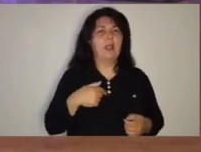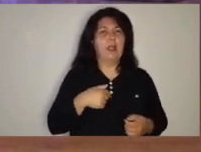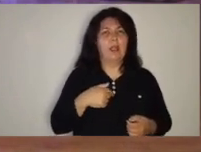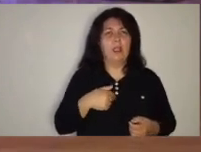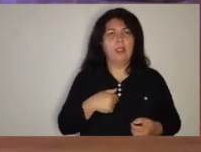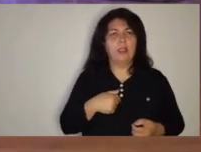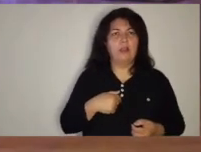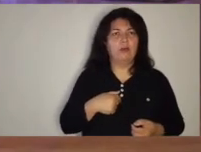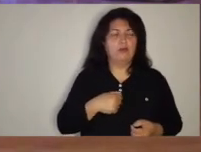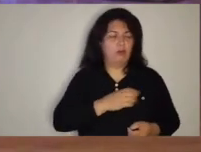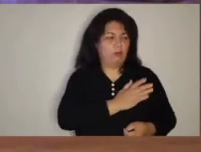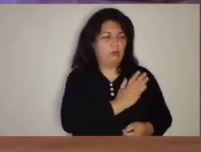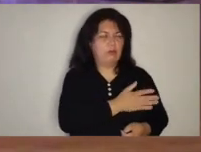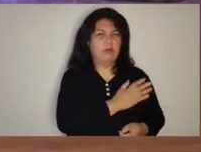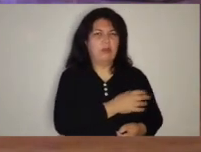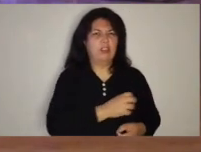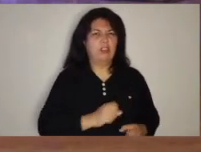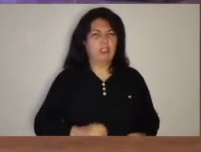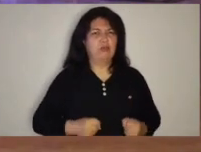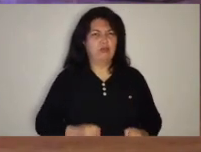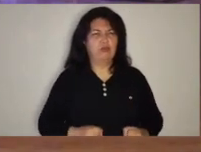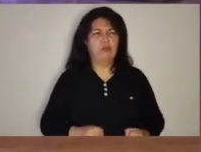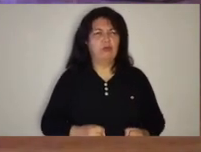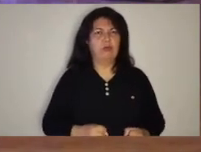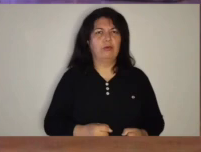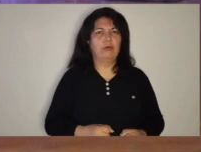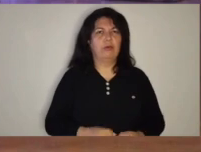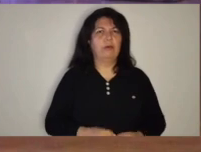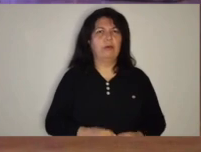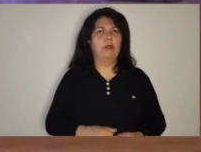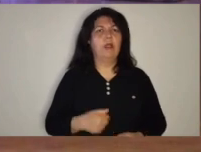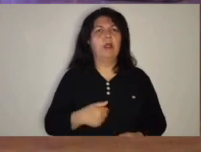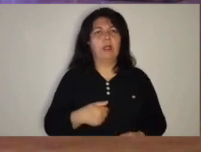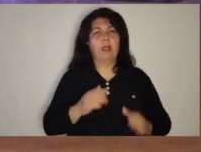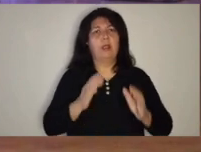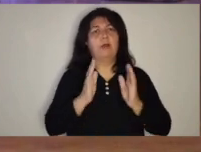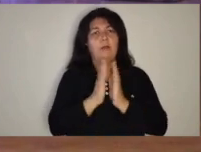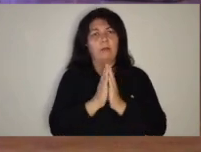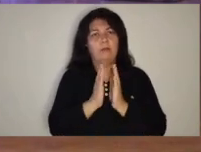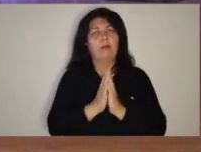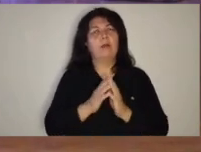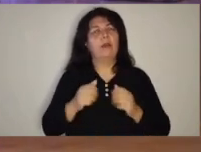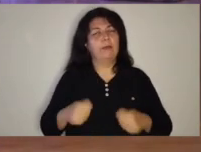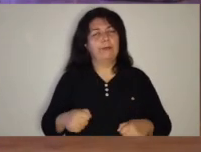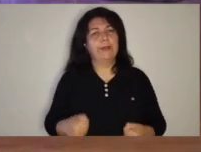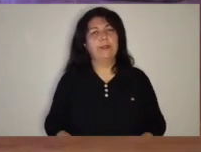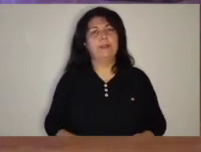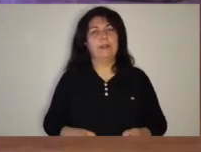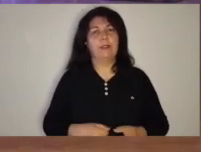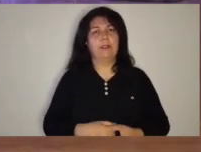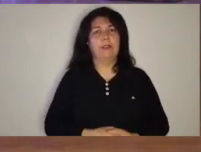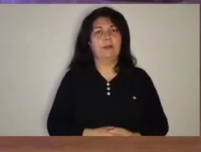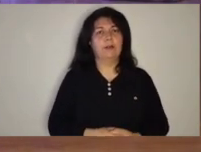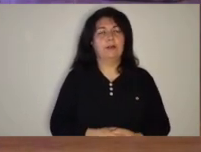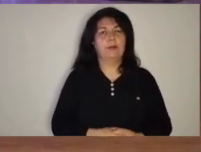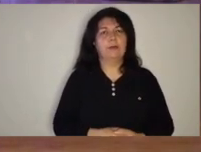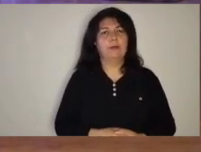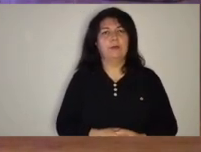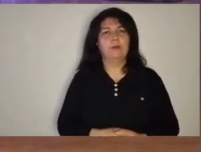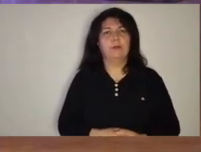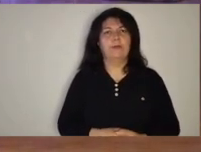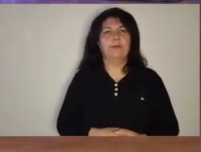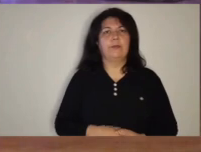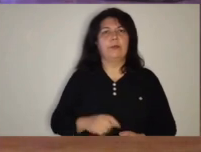duro, tá? Temos que confessar os nossos pecados. É o meu pecado, irmãos. Meu coração, o que